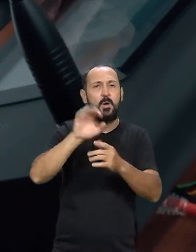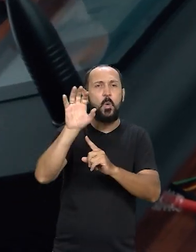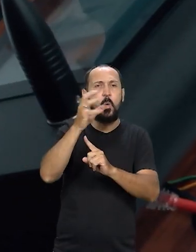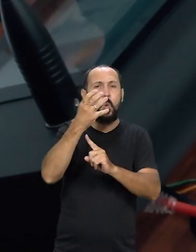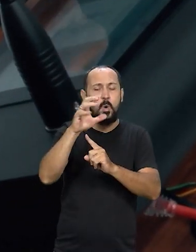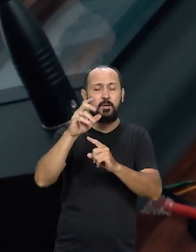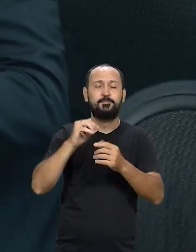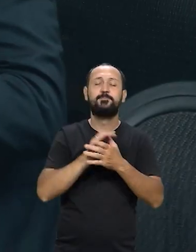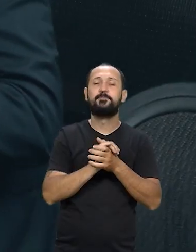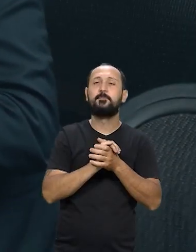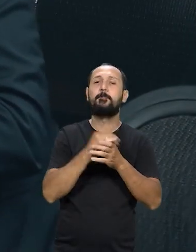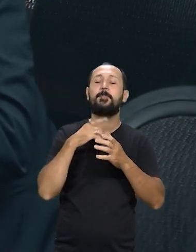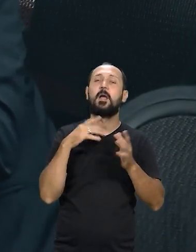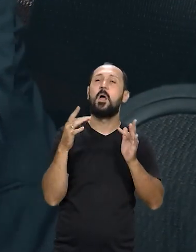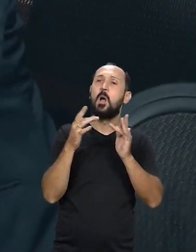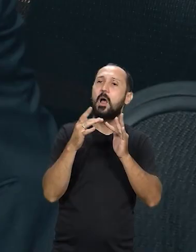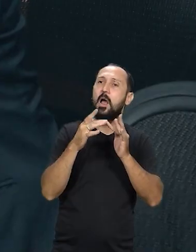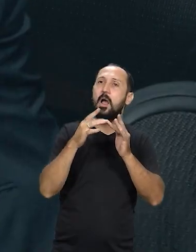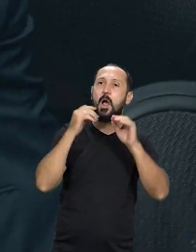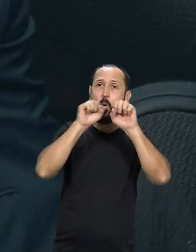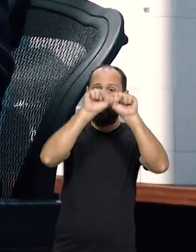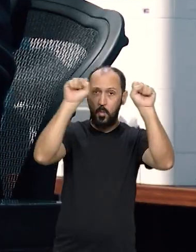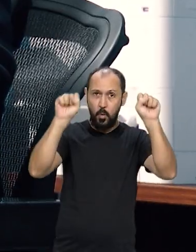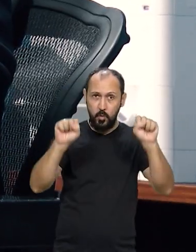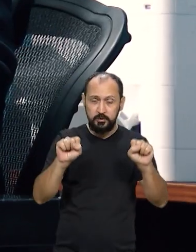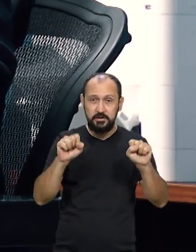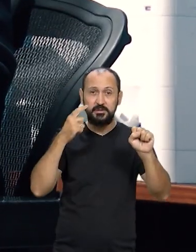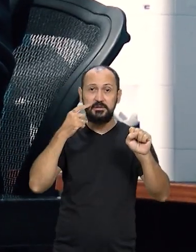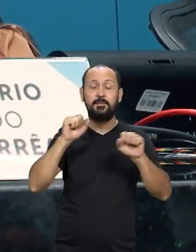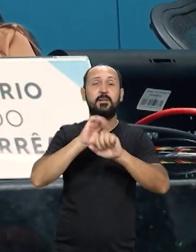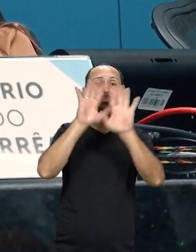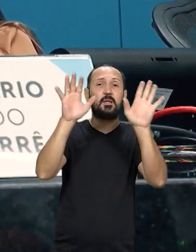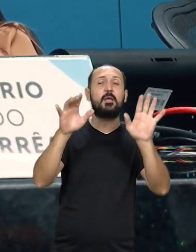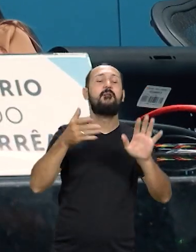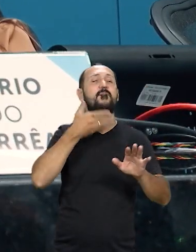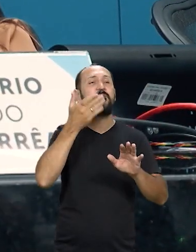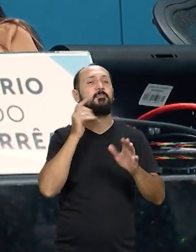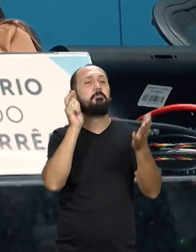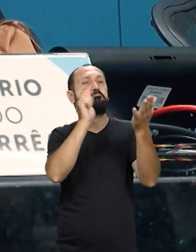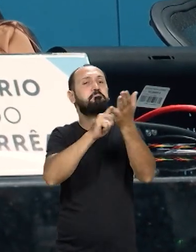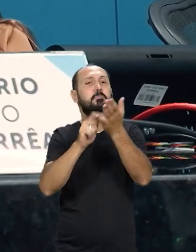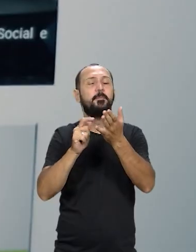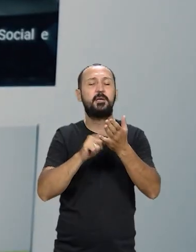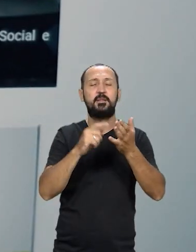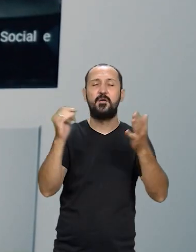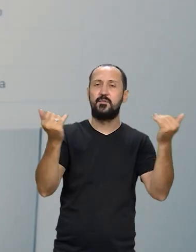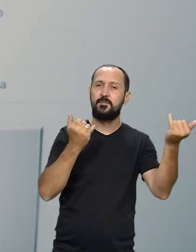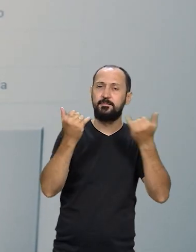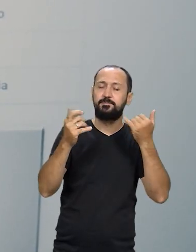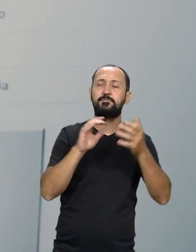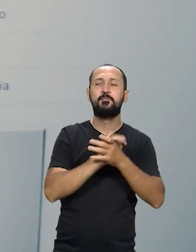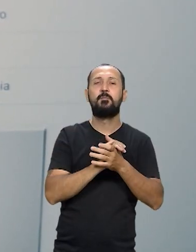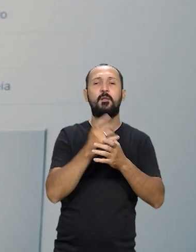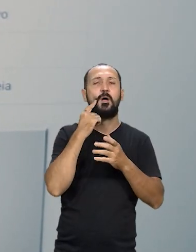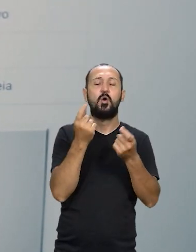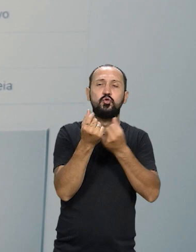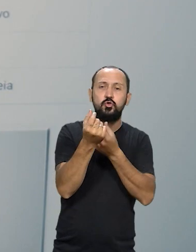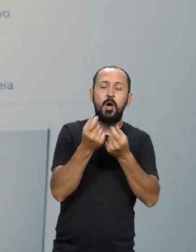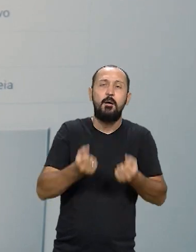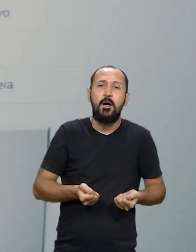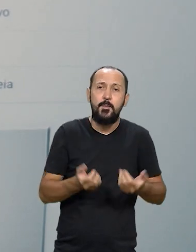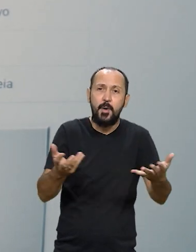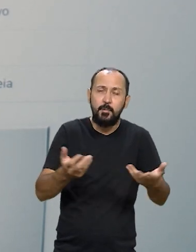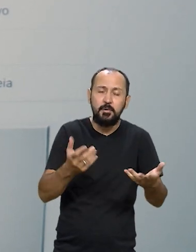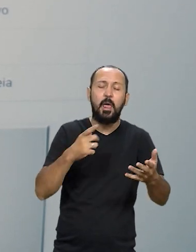radar, entre elas o acesso ao portal da transparência e a facilidade em obter as informações. Dados sobre receitas e